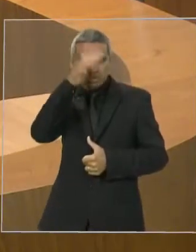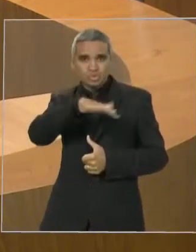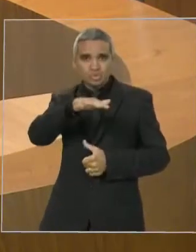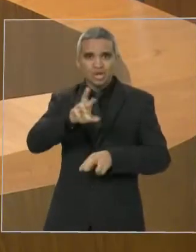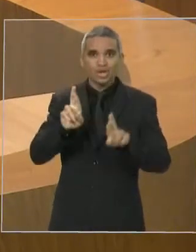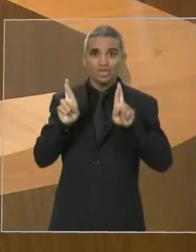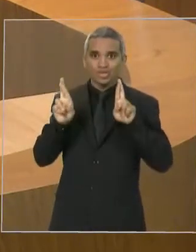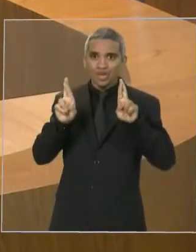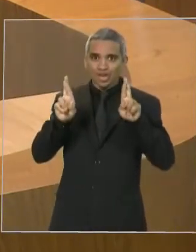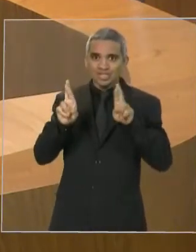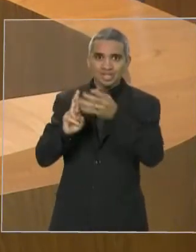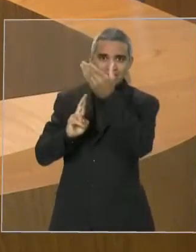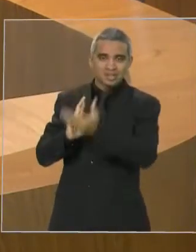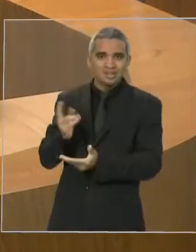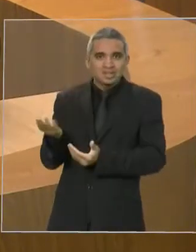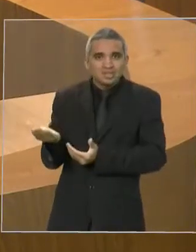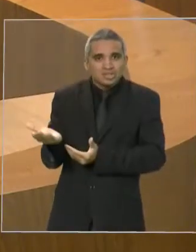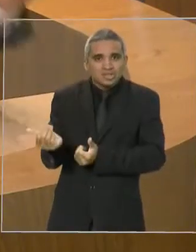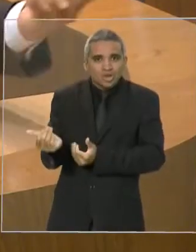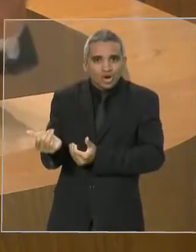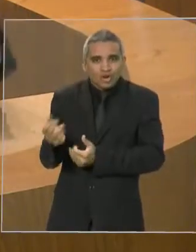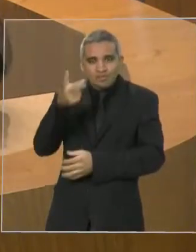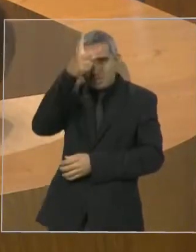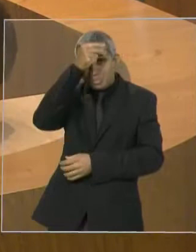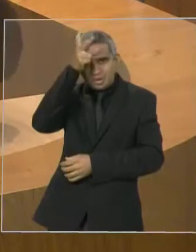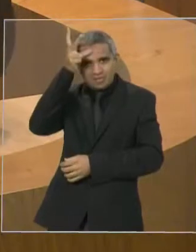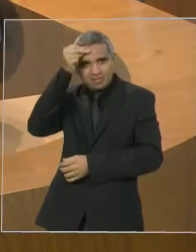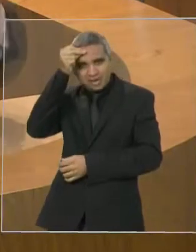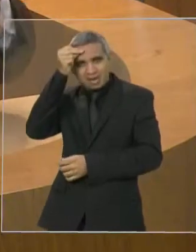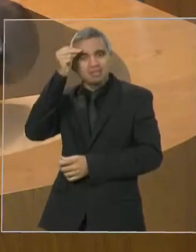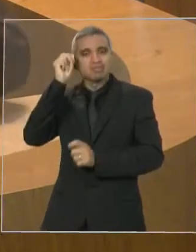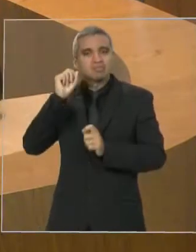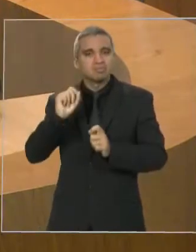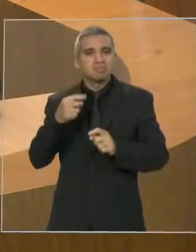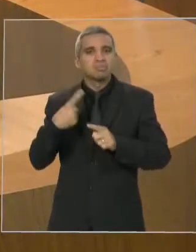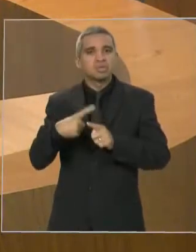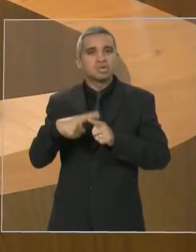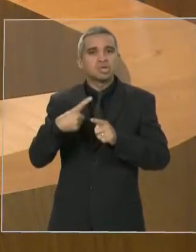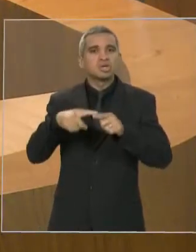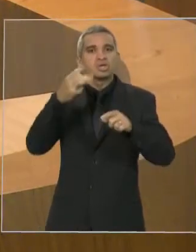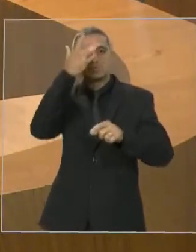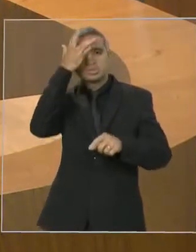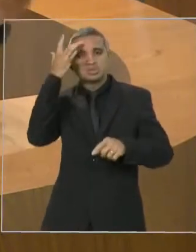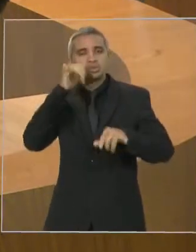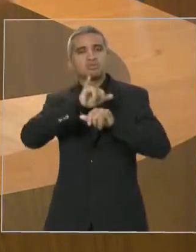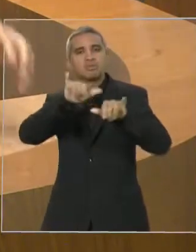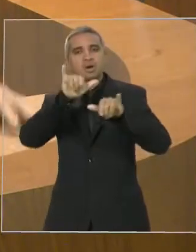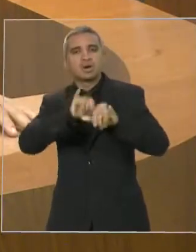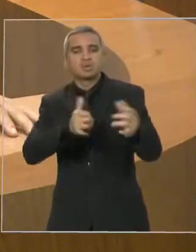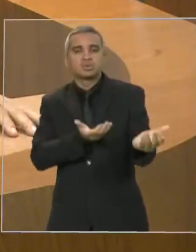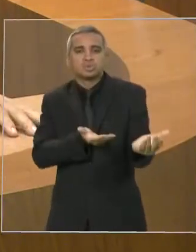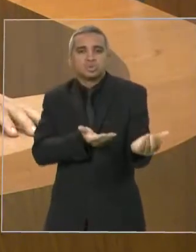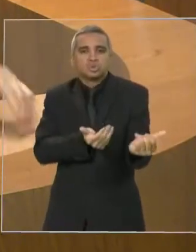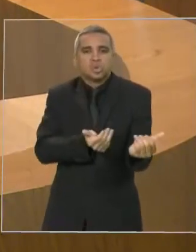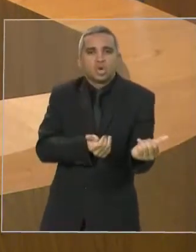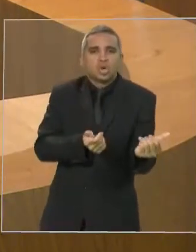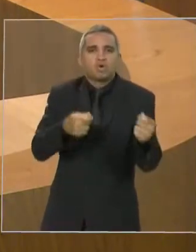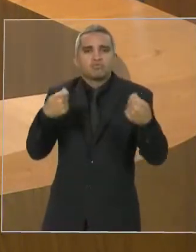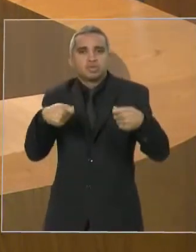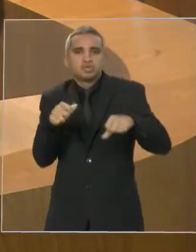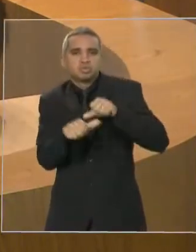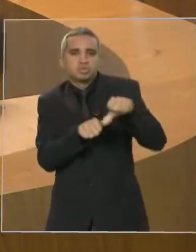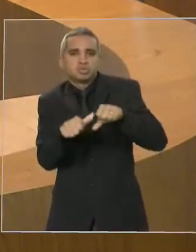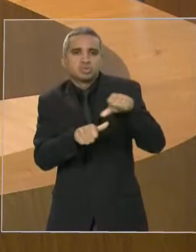para que aquele jovem prefeito, porque o discurso é os jovens, não é isso? e o jovem prefeito, que